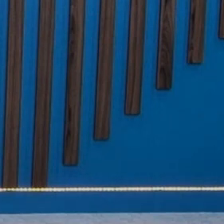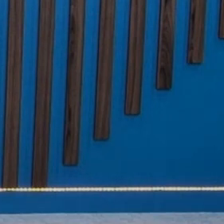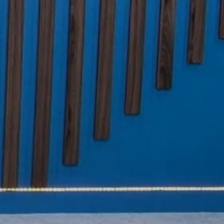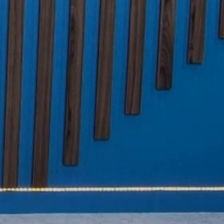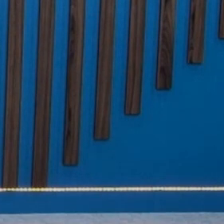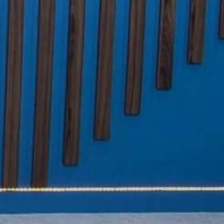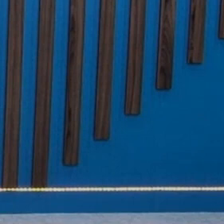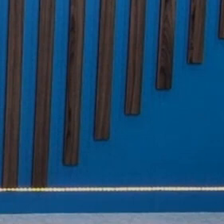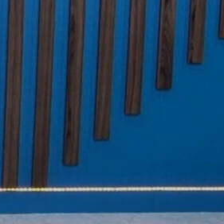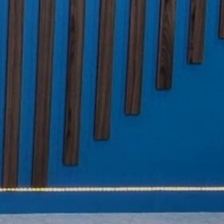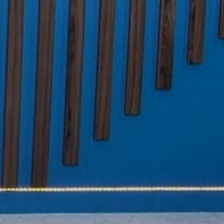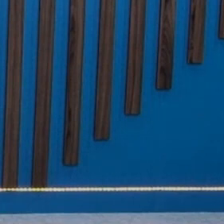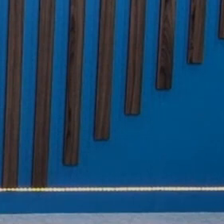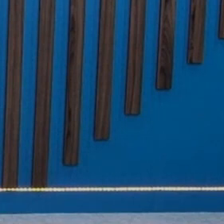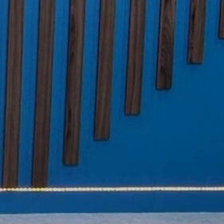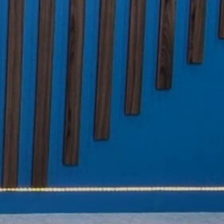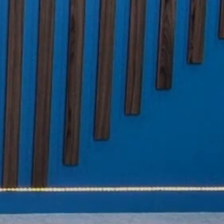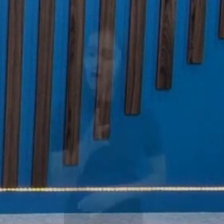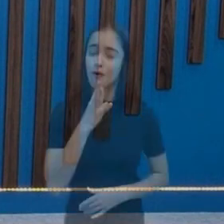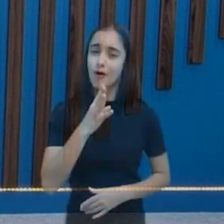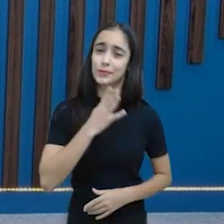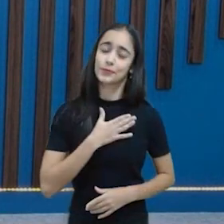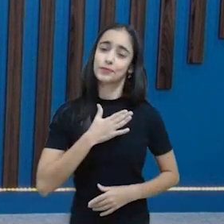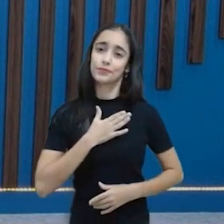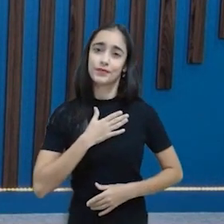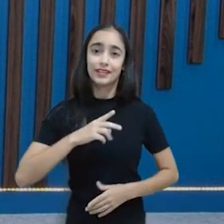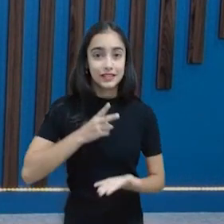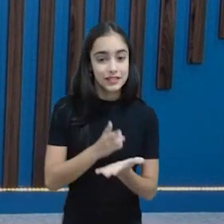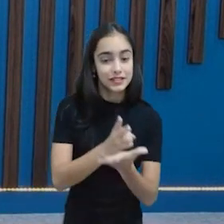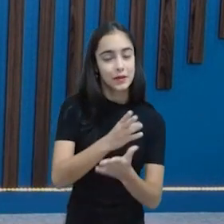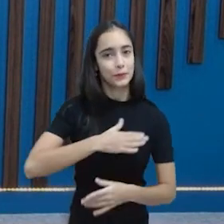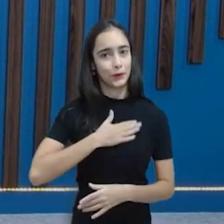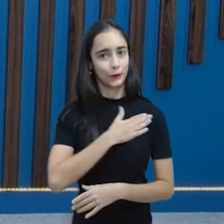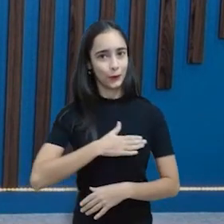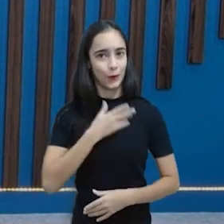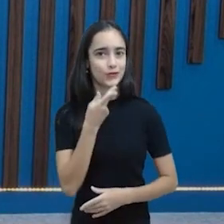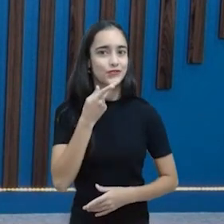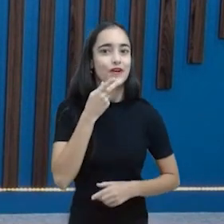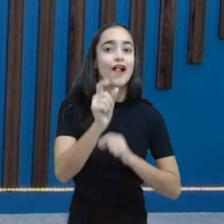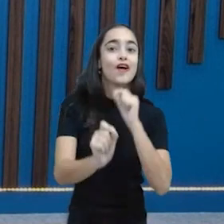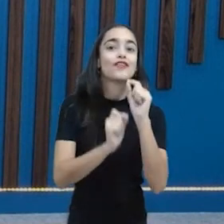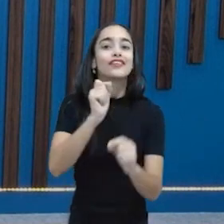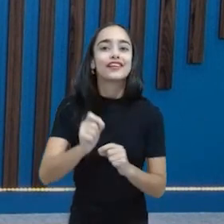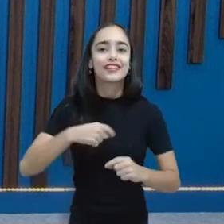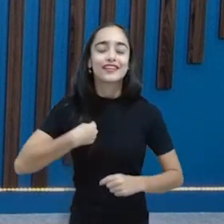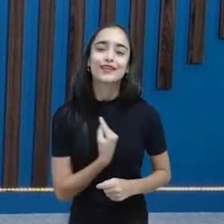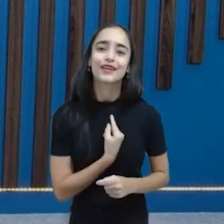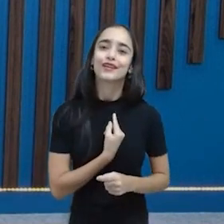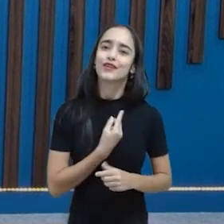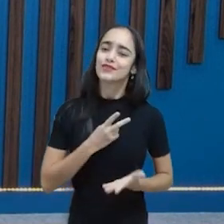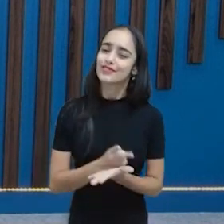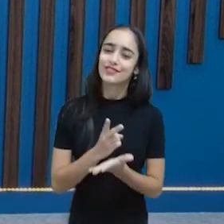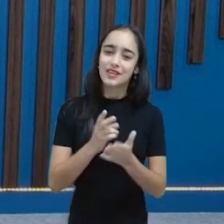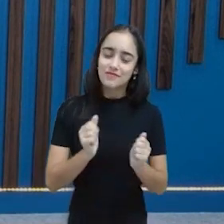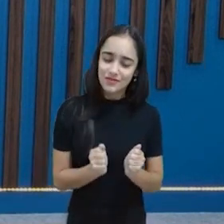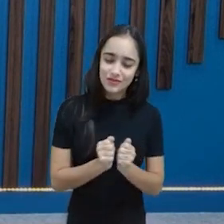da Escola Municipal para Aulas Digitais, e sempre eu gosto de dizer que andamos, né, em boa